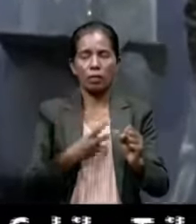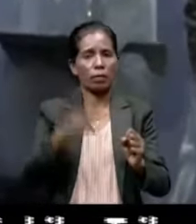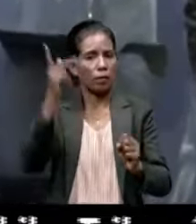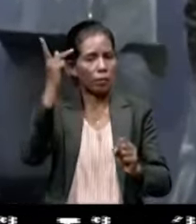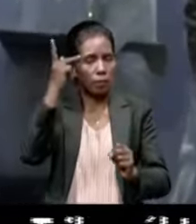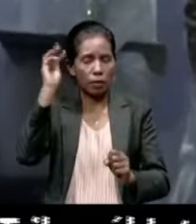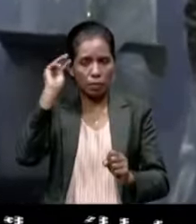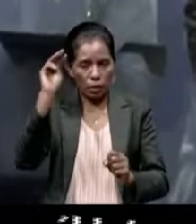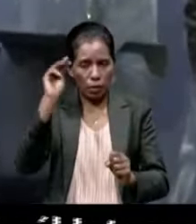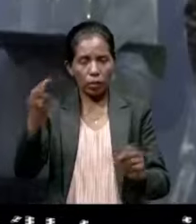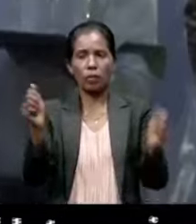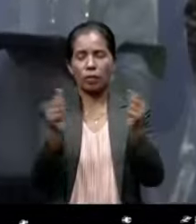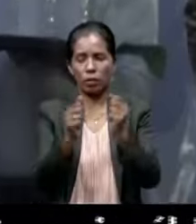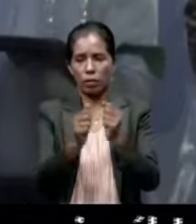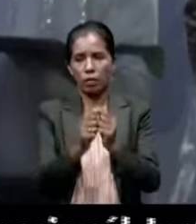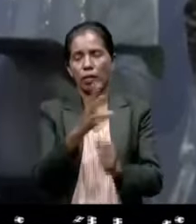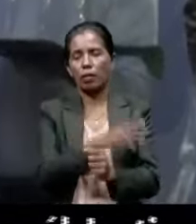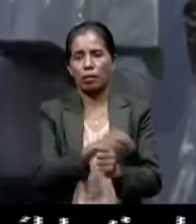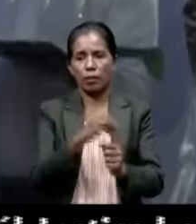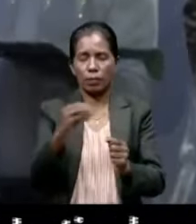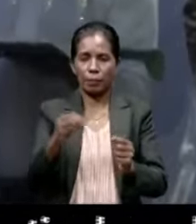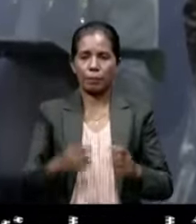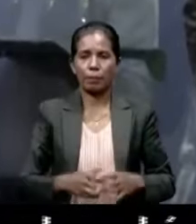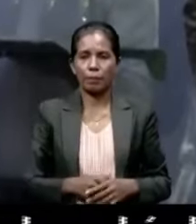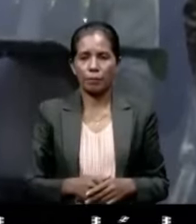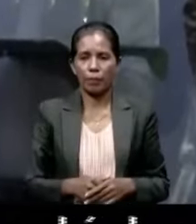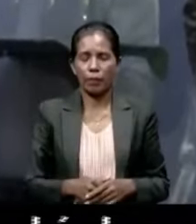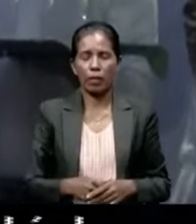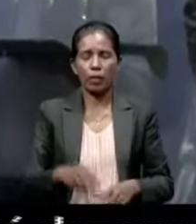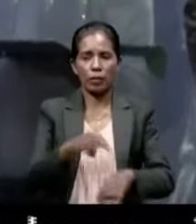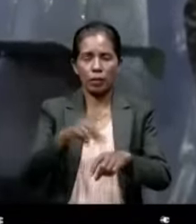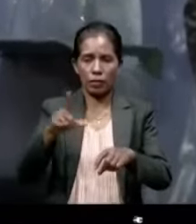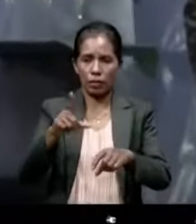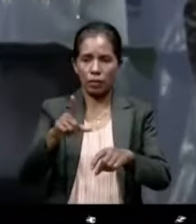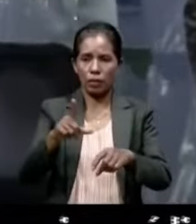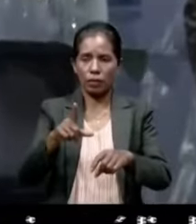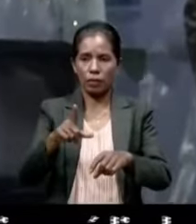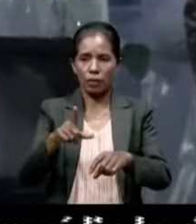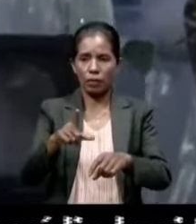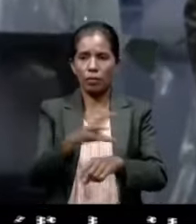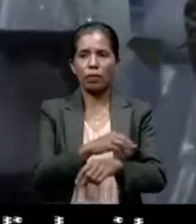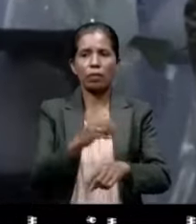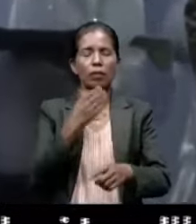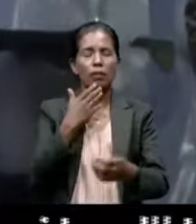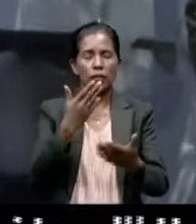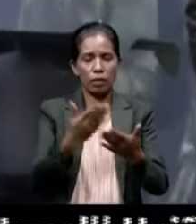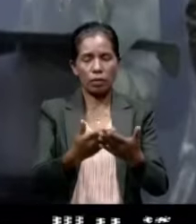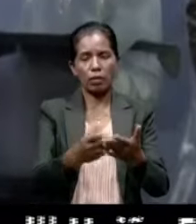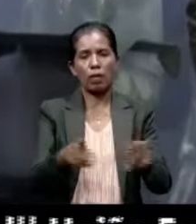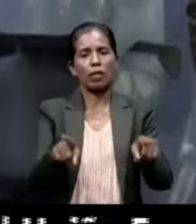Primeiro-Ministro e com o Presidente do Parlamento Nacional, o senhor e muitas outras